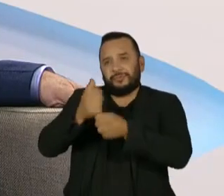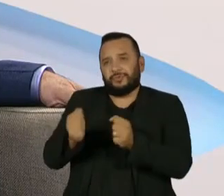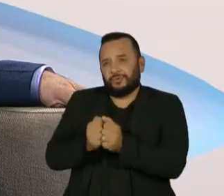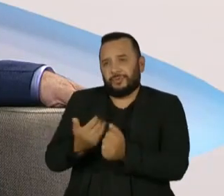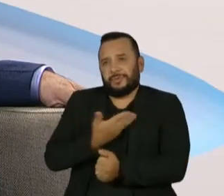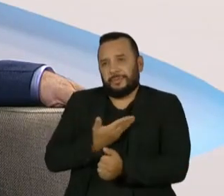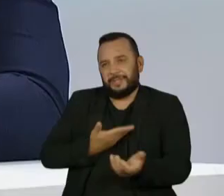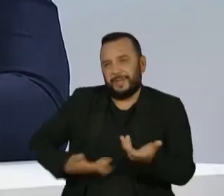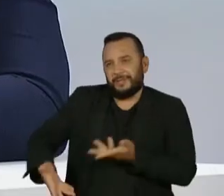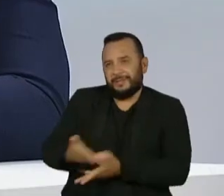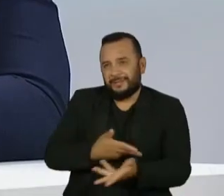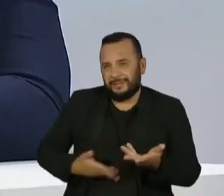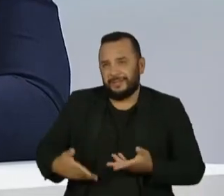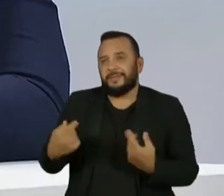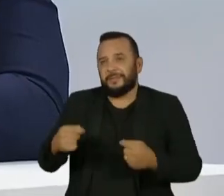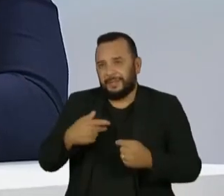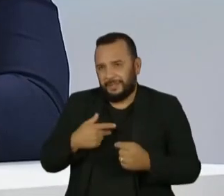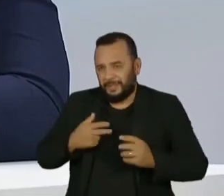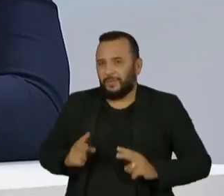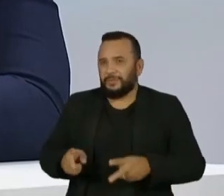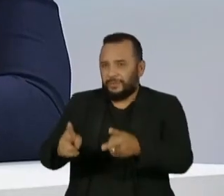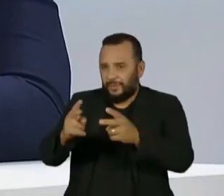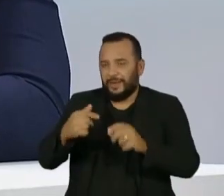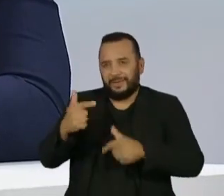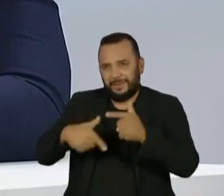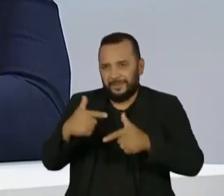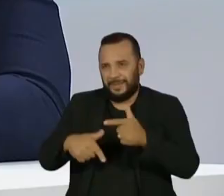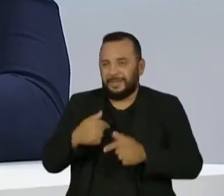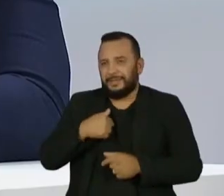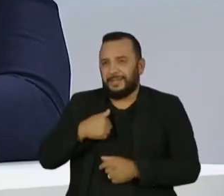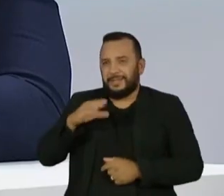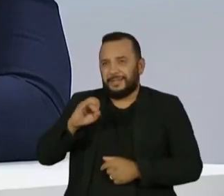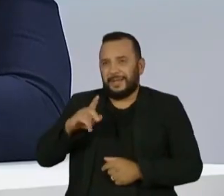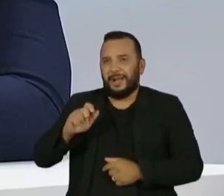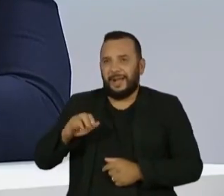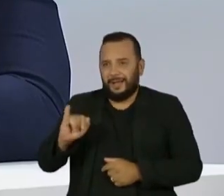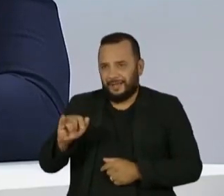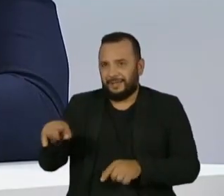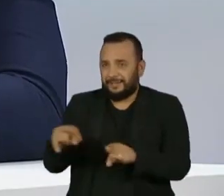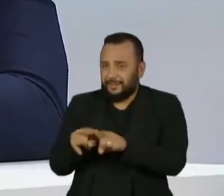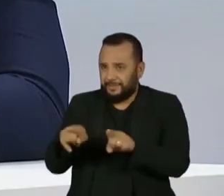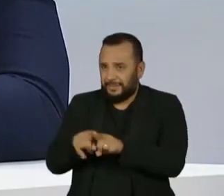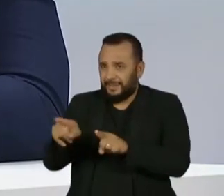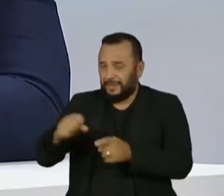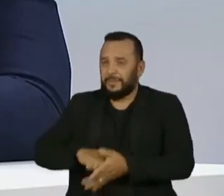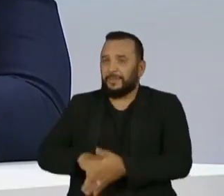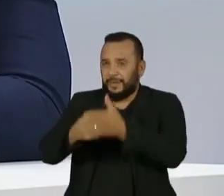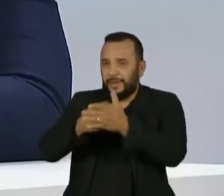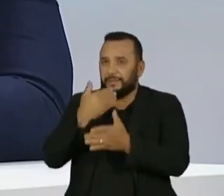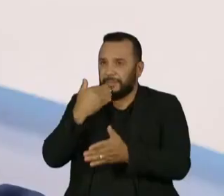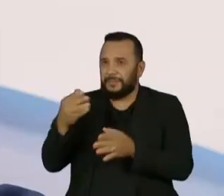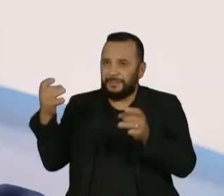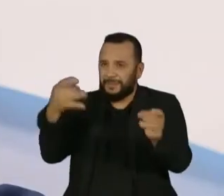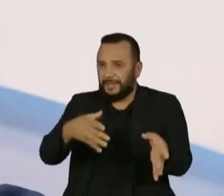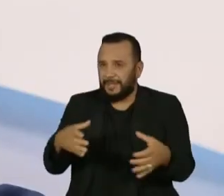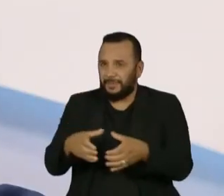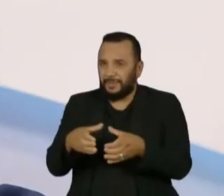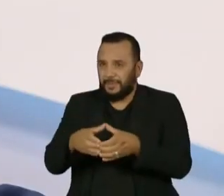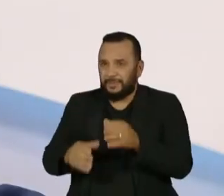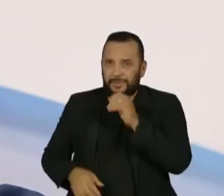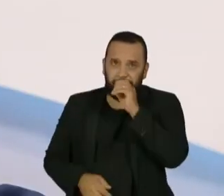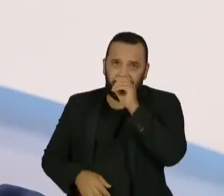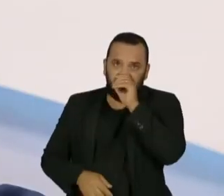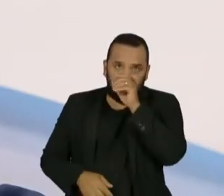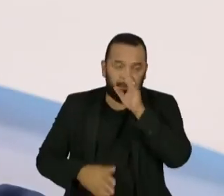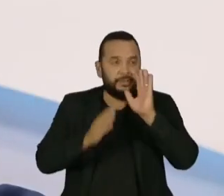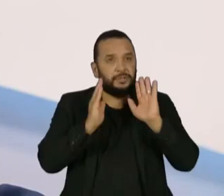de amizade e intimidade. Deve seguir na SECAI? O senhor acha que ele também deveria se declarar impedido e pedir para sair da comissão? Você sabe que ele já